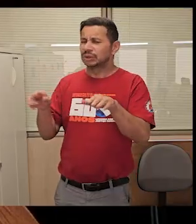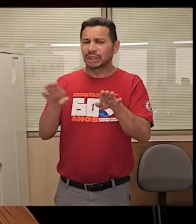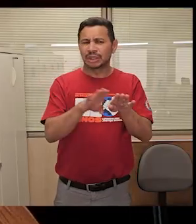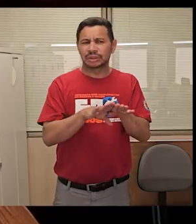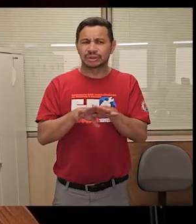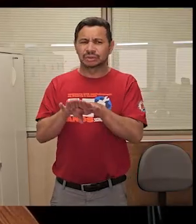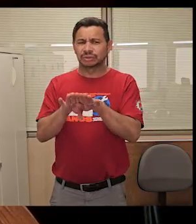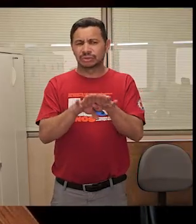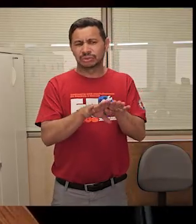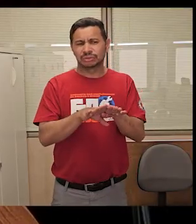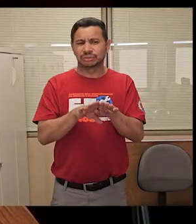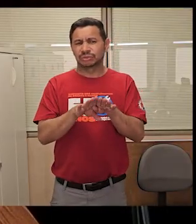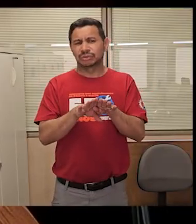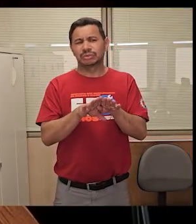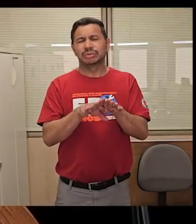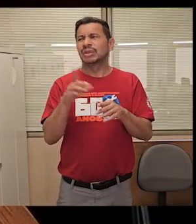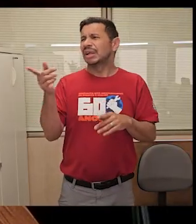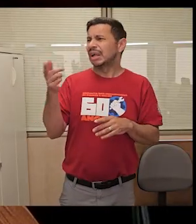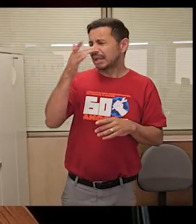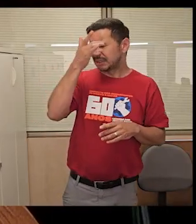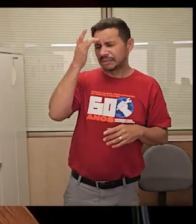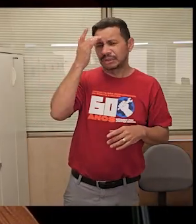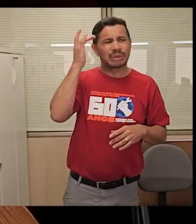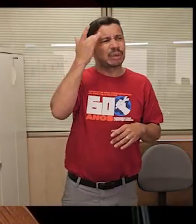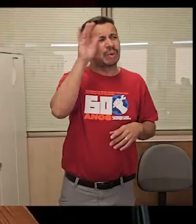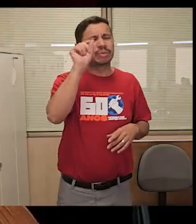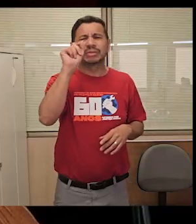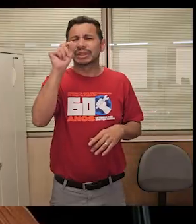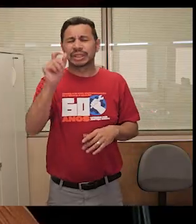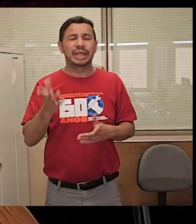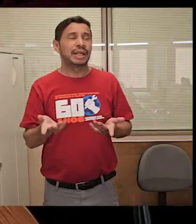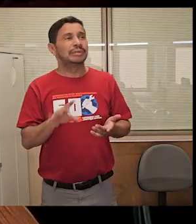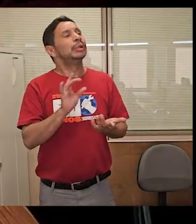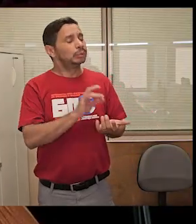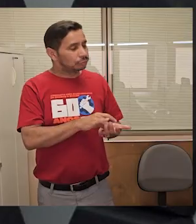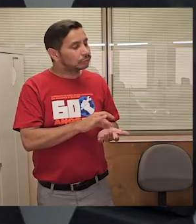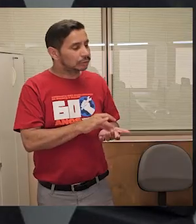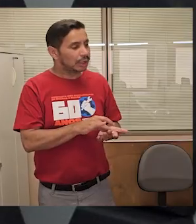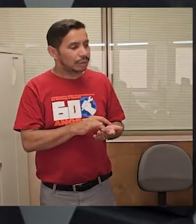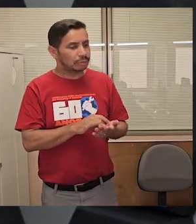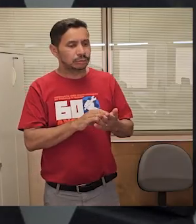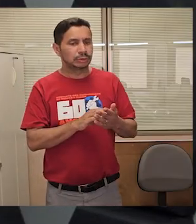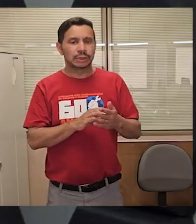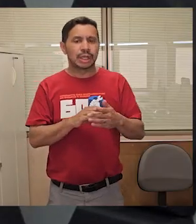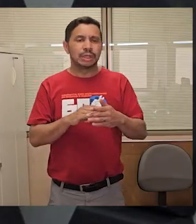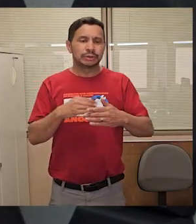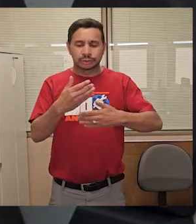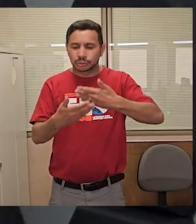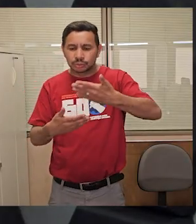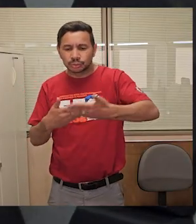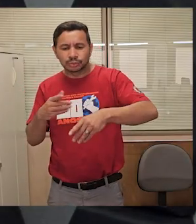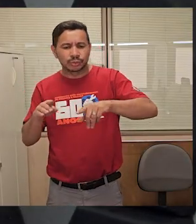público não sabe exatamente o que é isso. É verdade. A transição justa é um termo que a